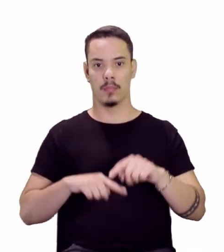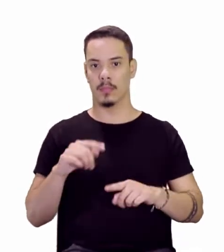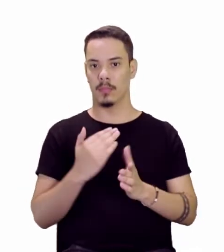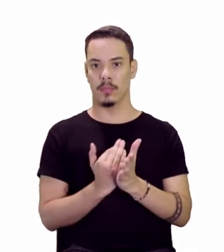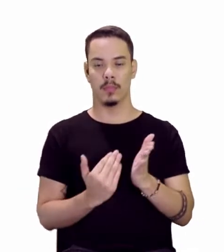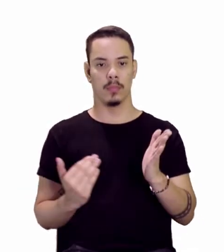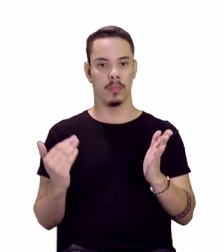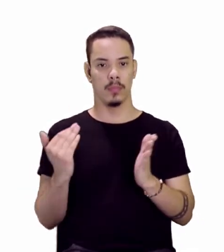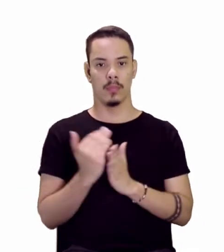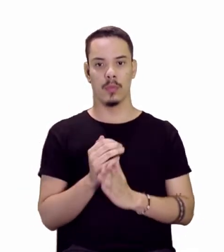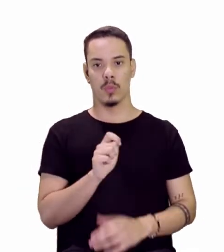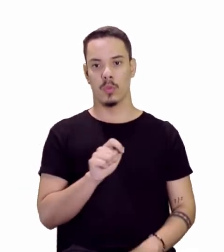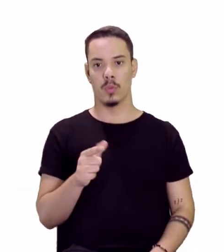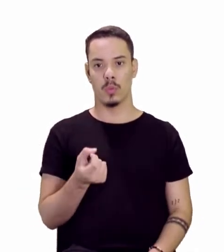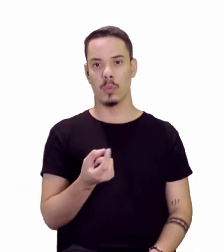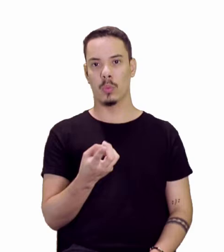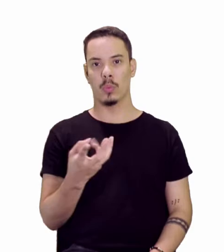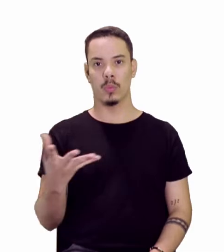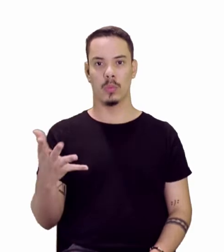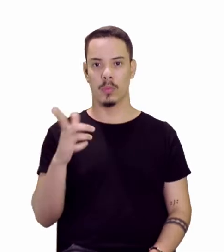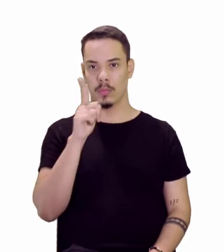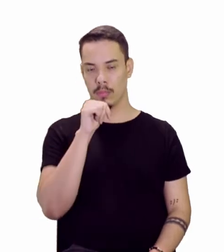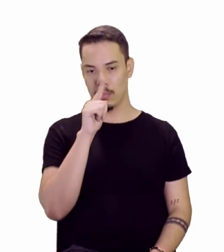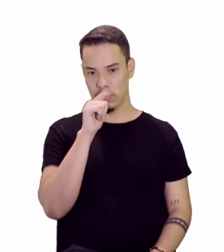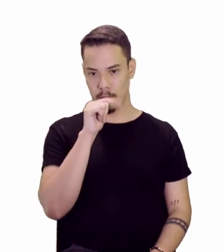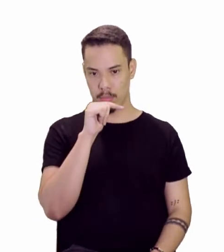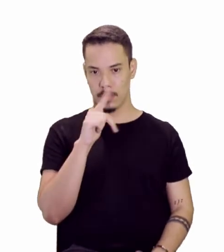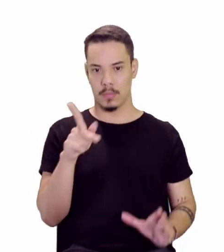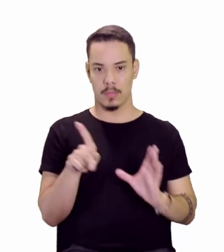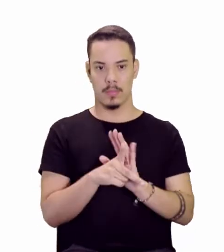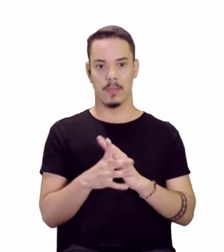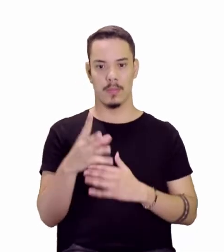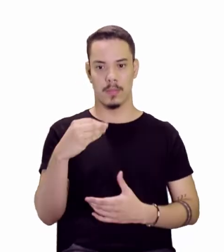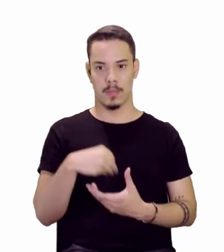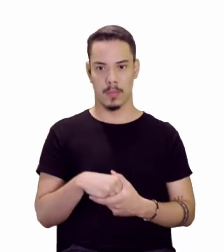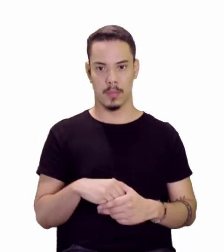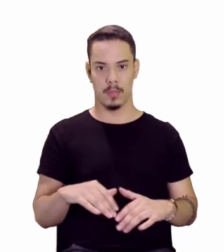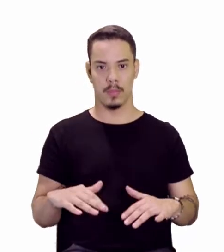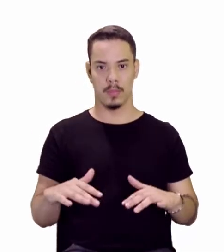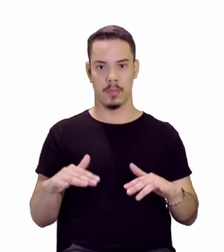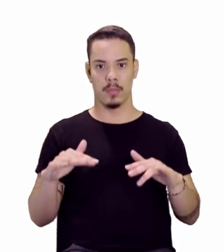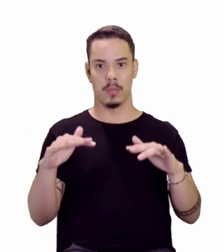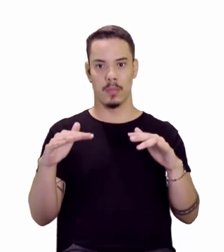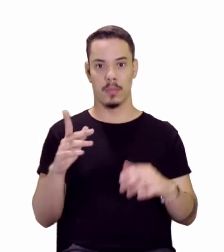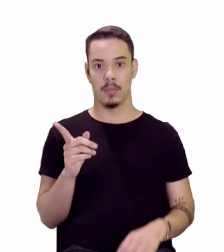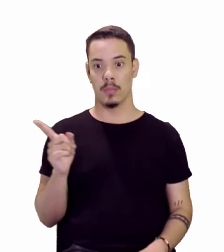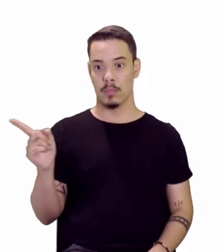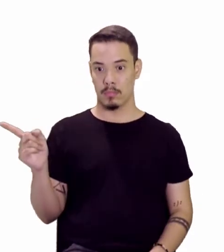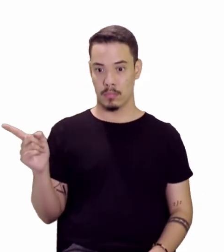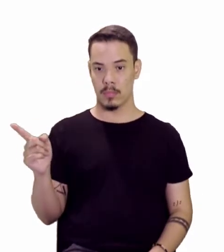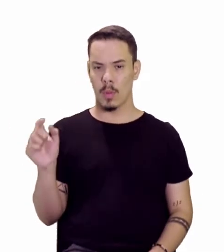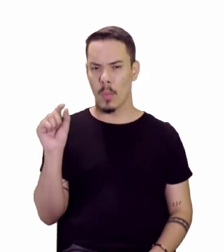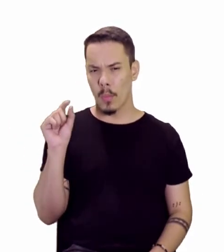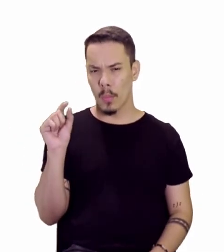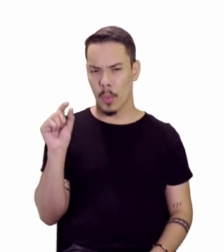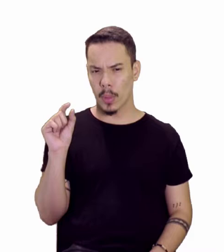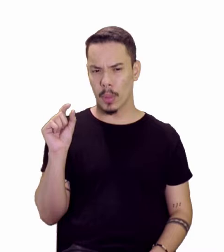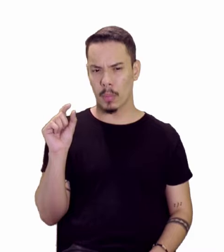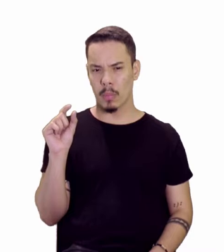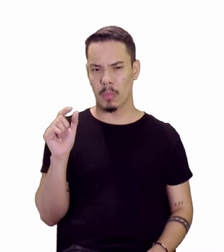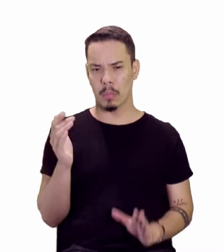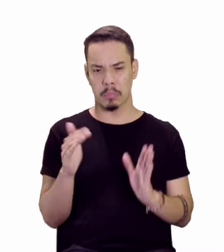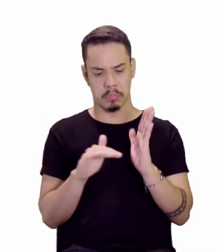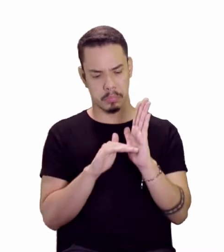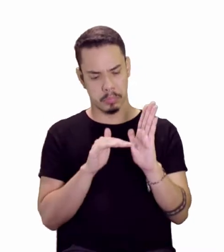quanto maior a quantidade do líquido deslocado que ele desloca, né? Então, no primeiro deslocou um pouquinho, menos da